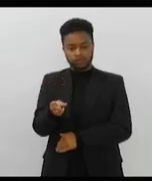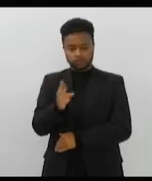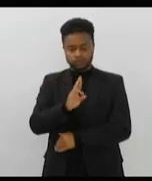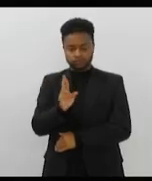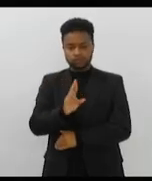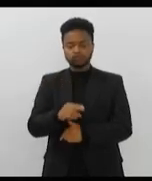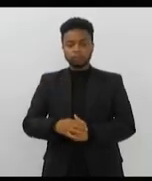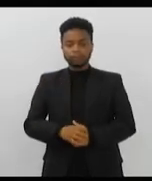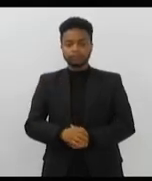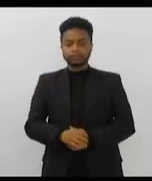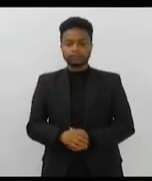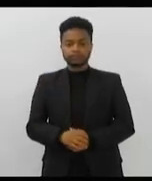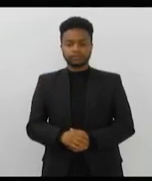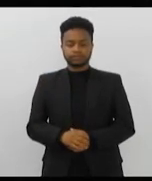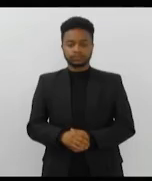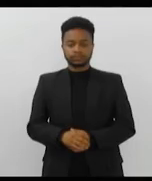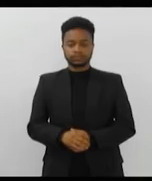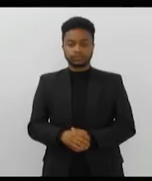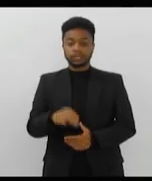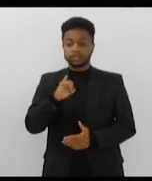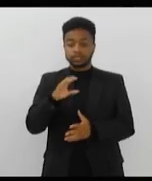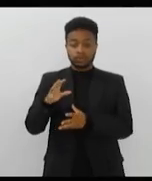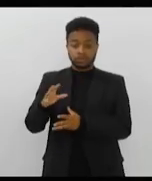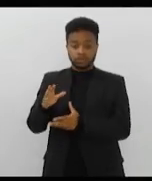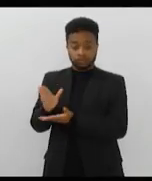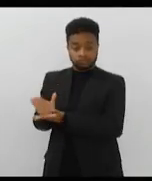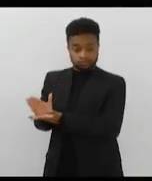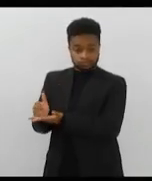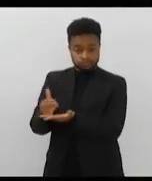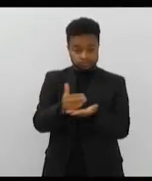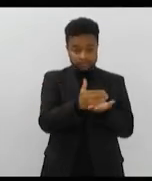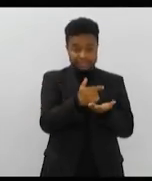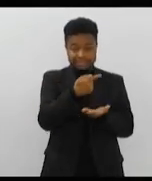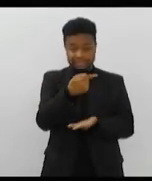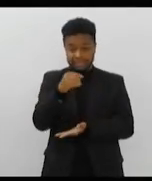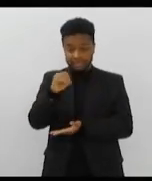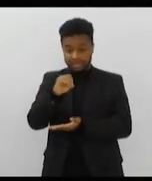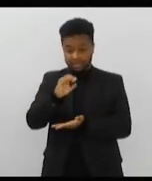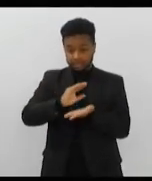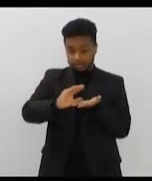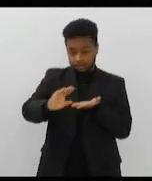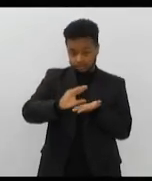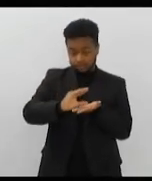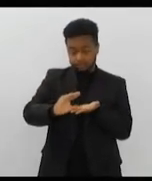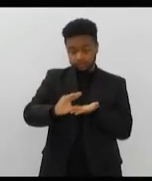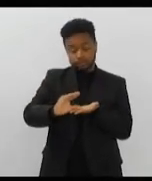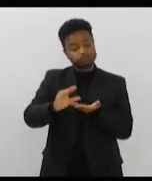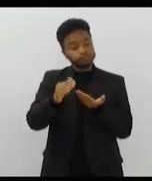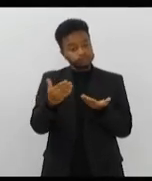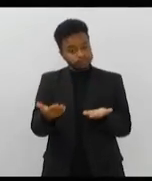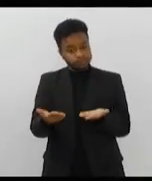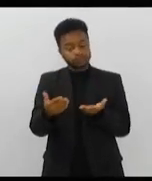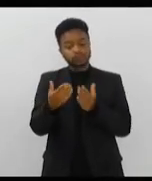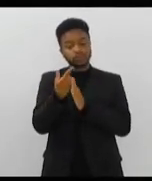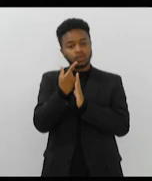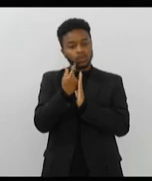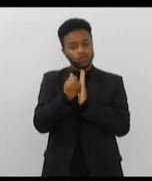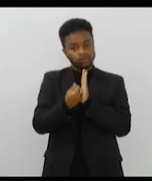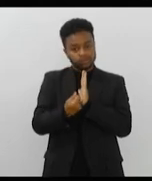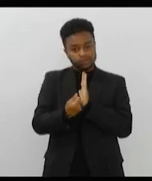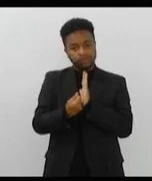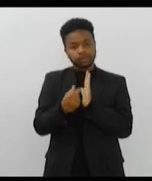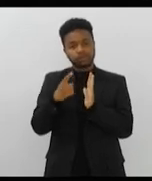reais. Conjunto das 70 emendas. Volto a dizer, para um orçamento que